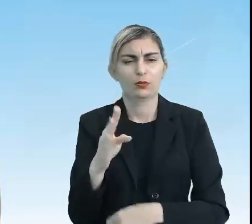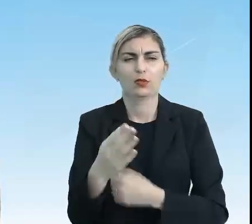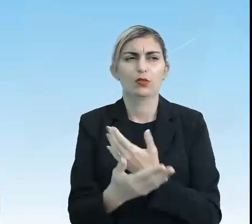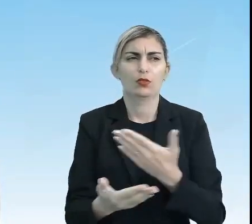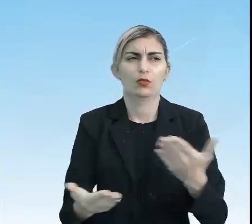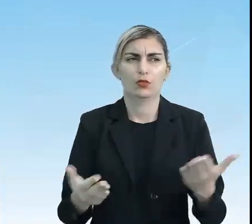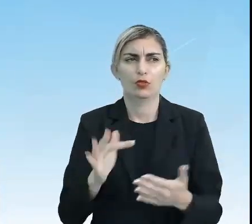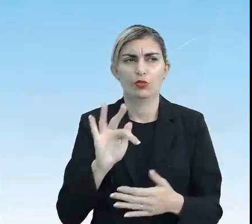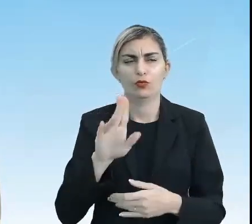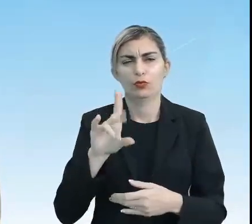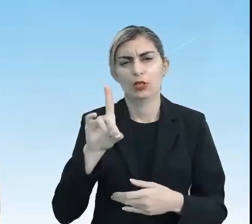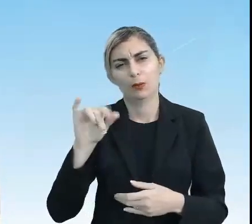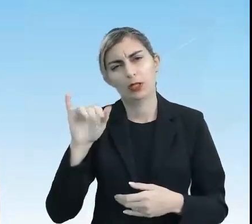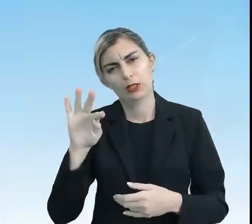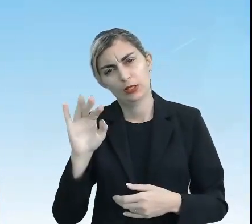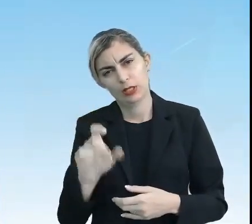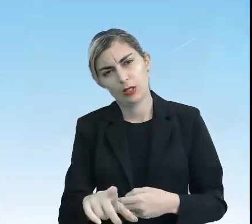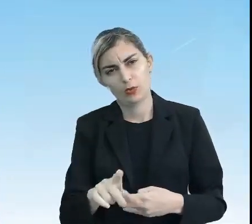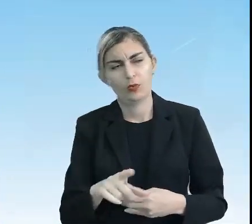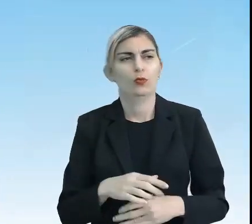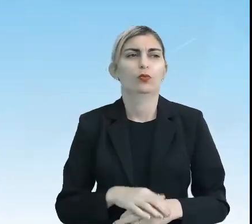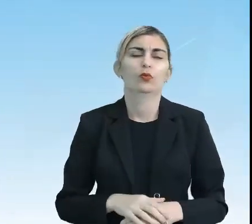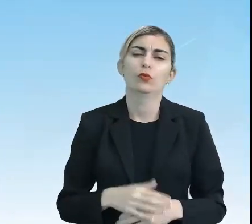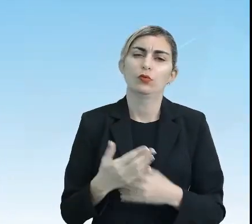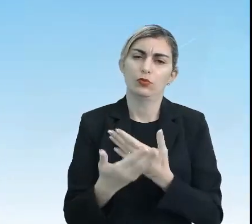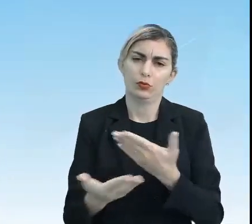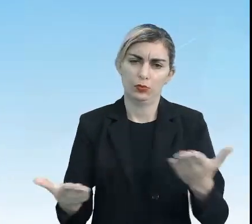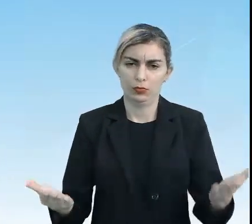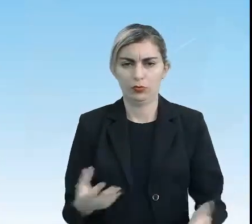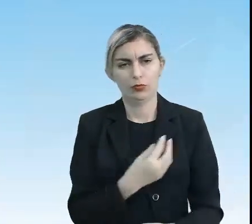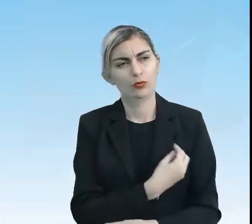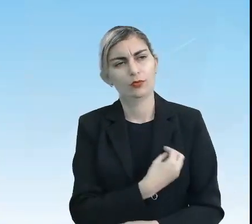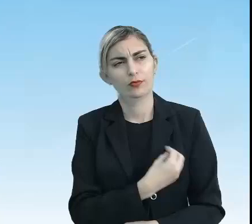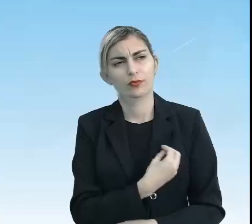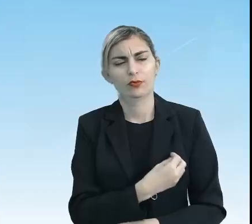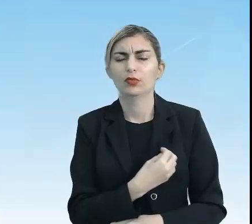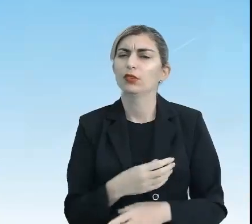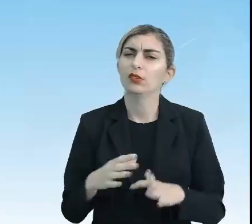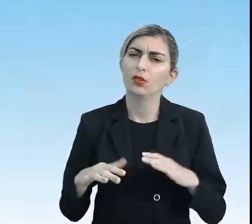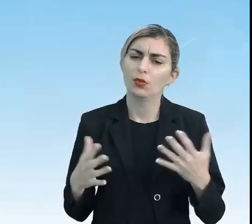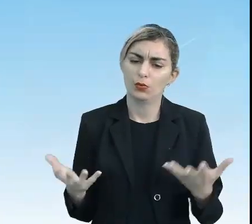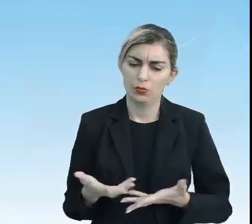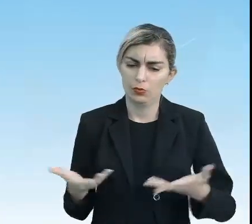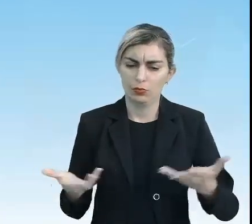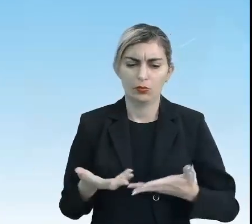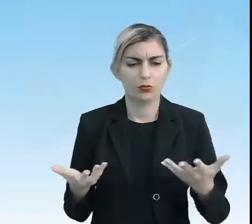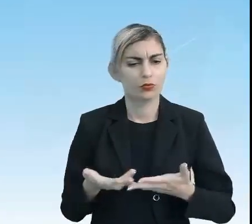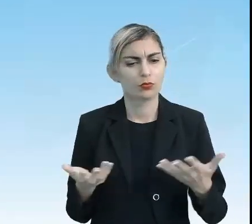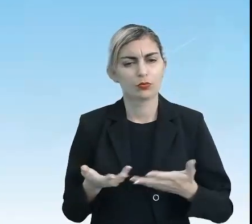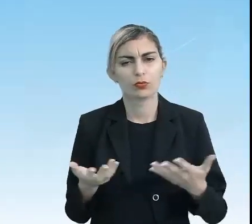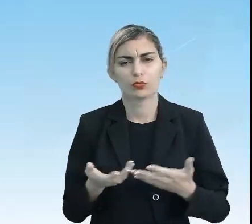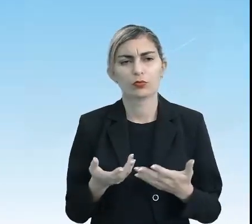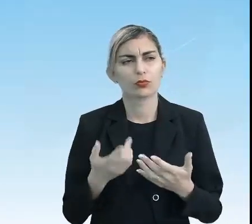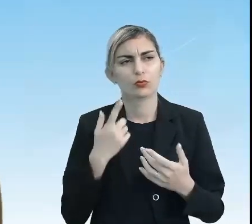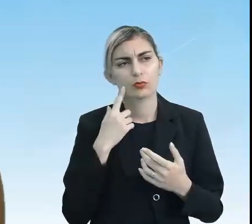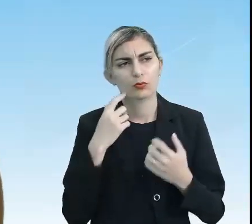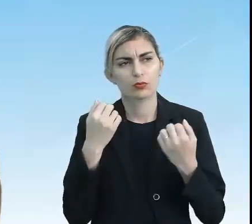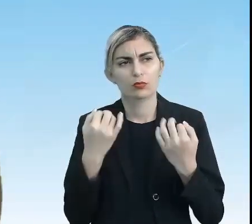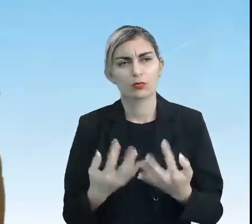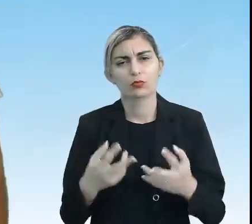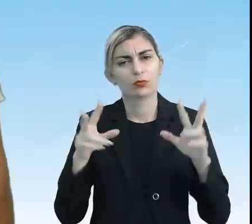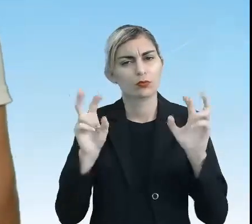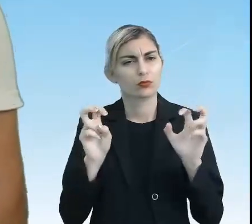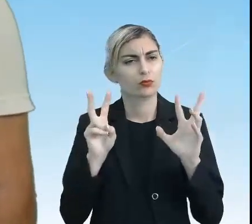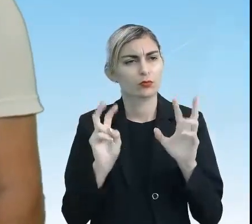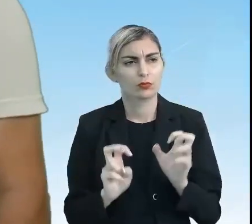do fundamental. Então, ele é fundamental para a nossa vida. Gente, hoje vamos discorrer sobre um